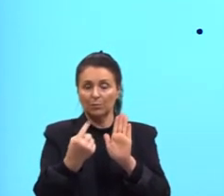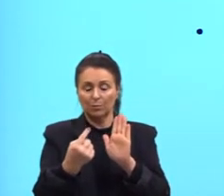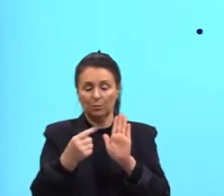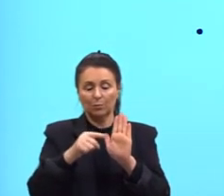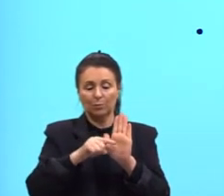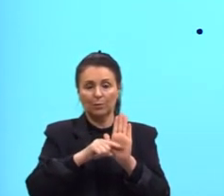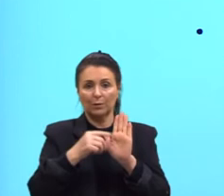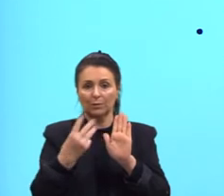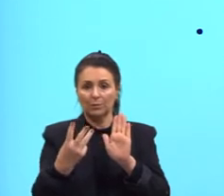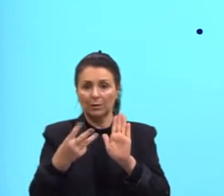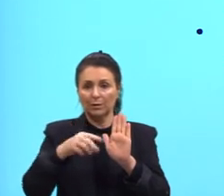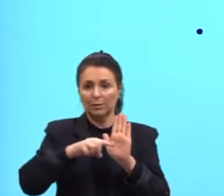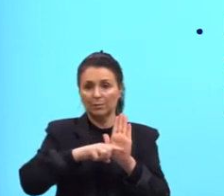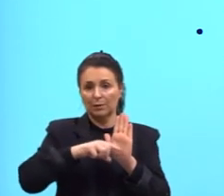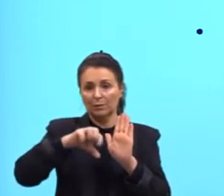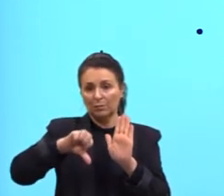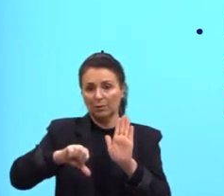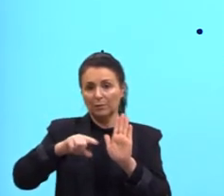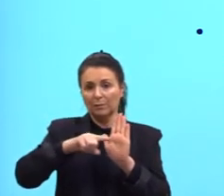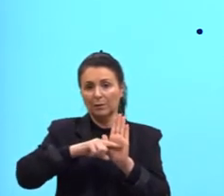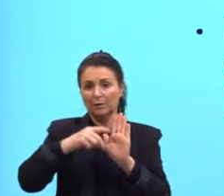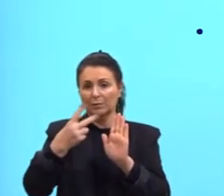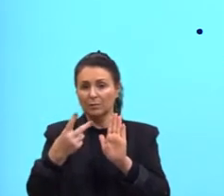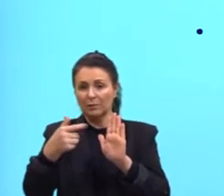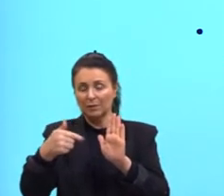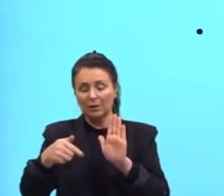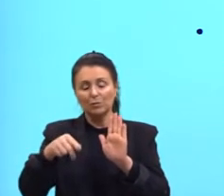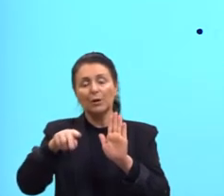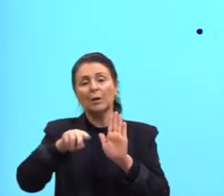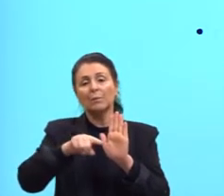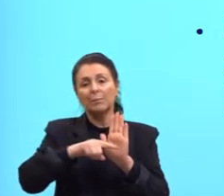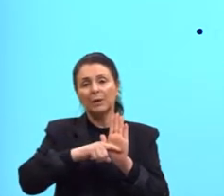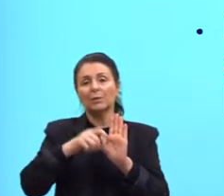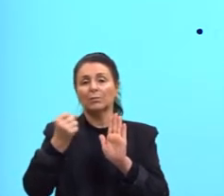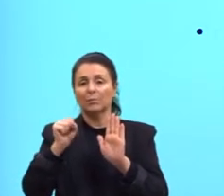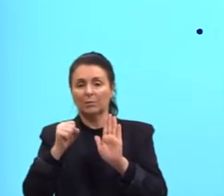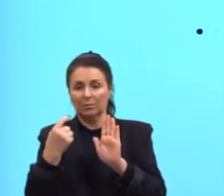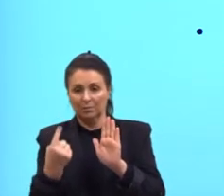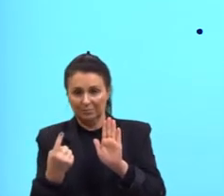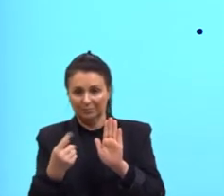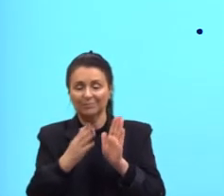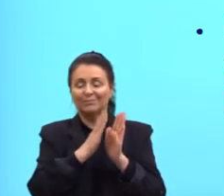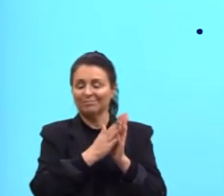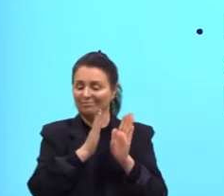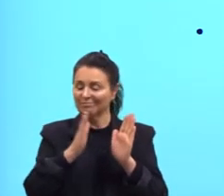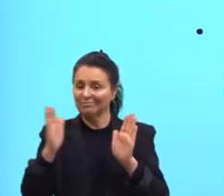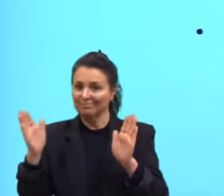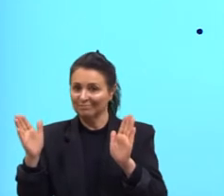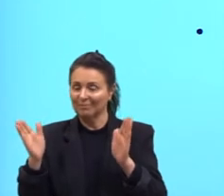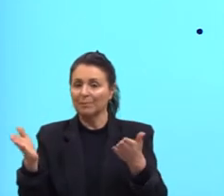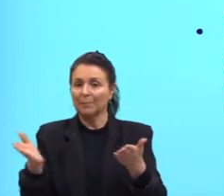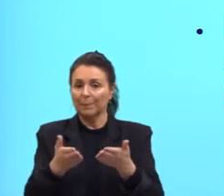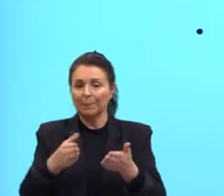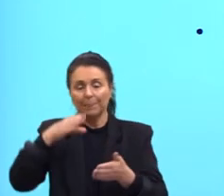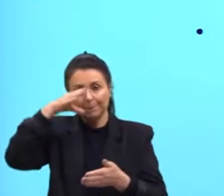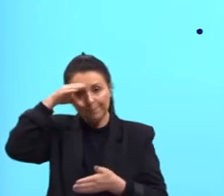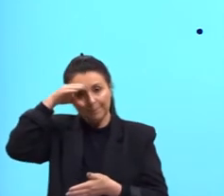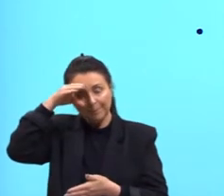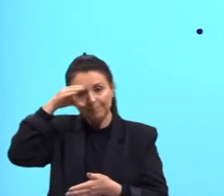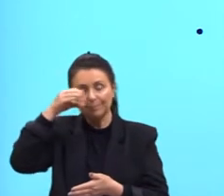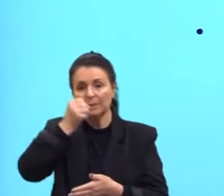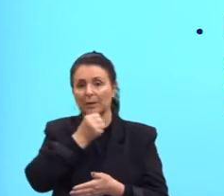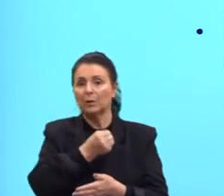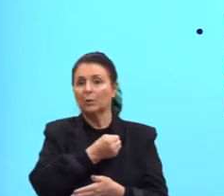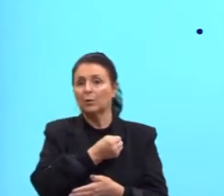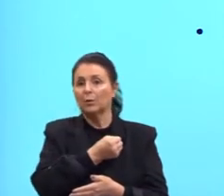3 - 9 - 27 - 81 e assim por diante agora se nós observar